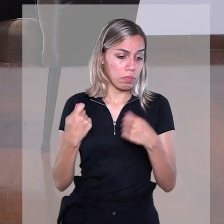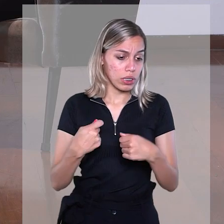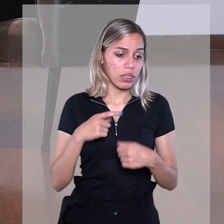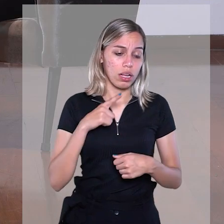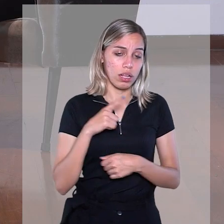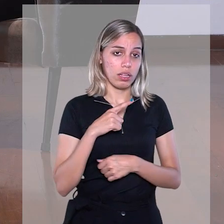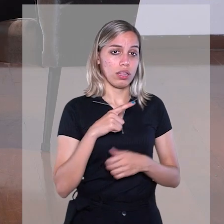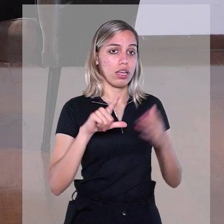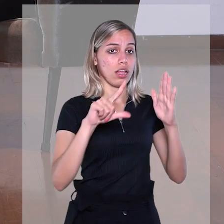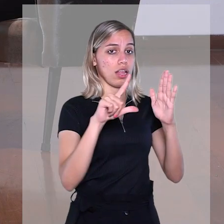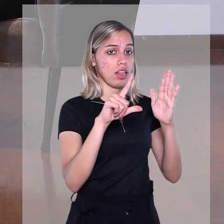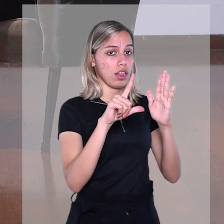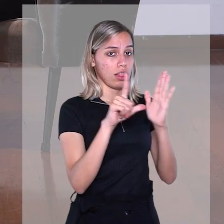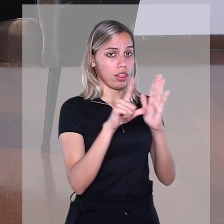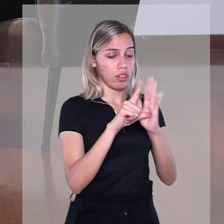ter distribuidores.